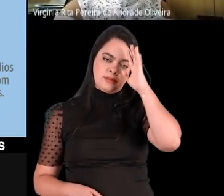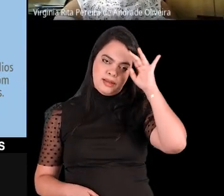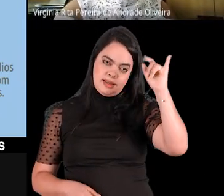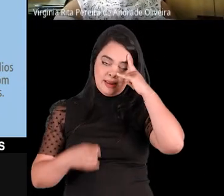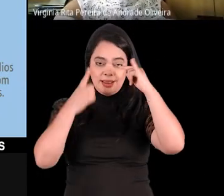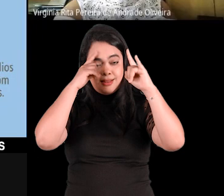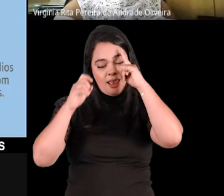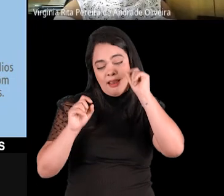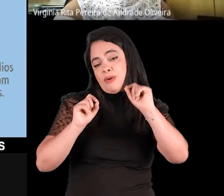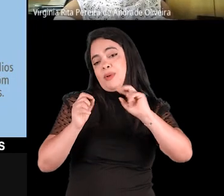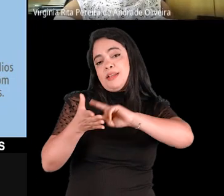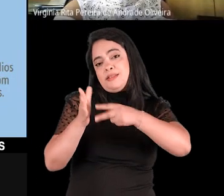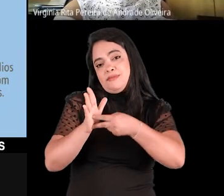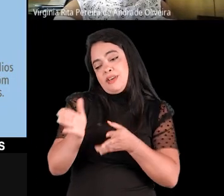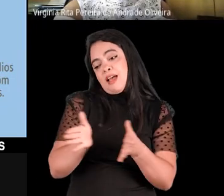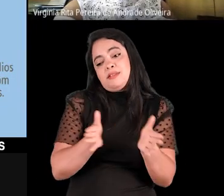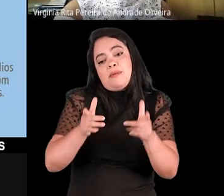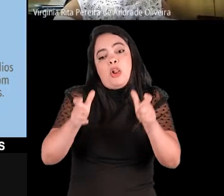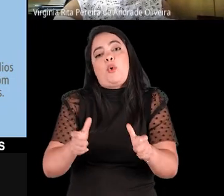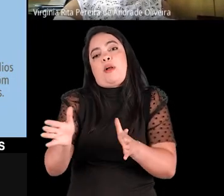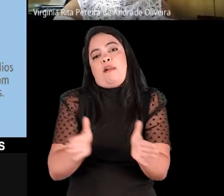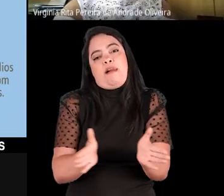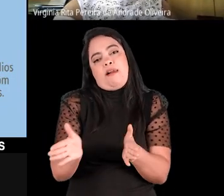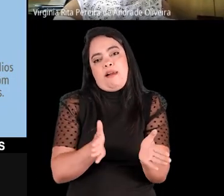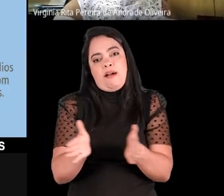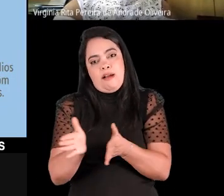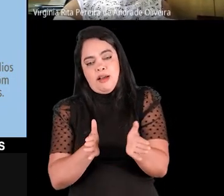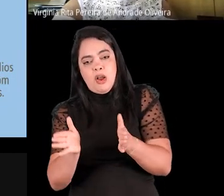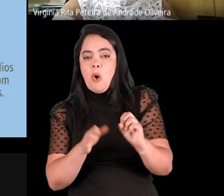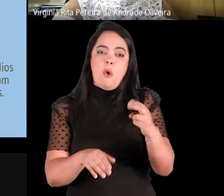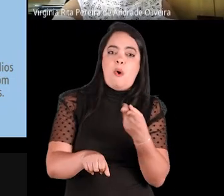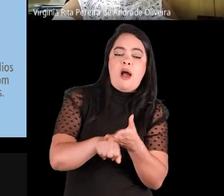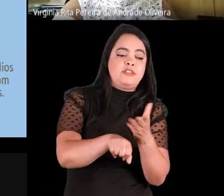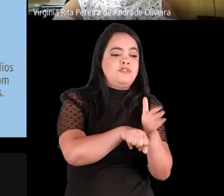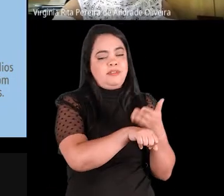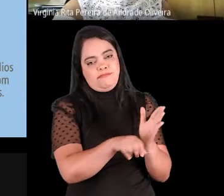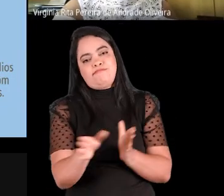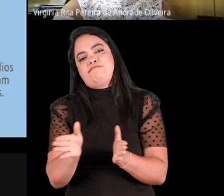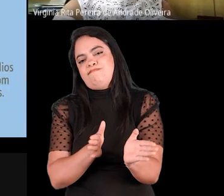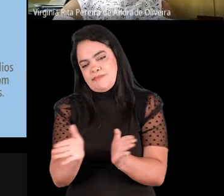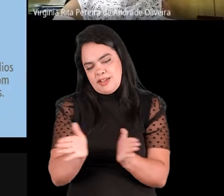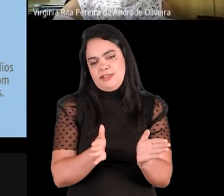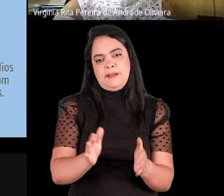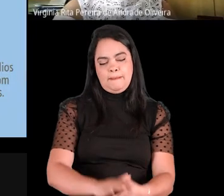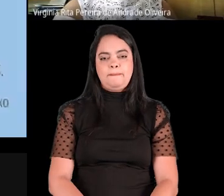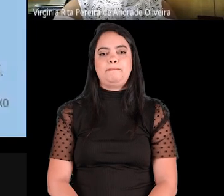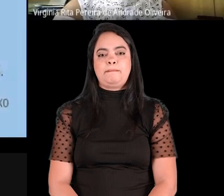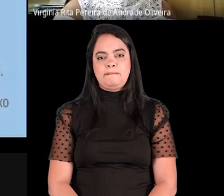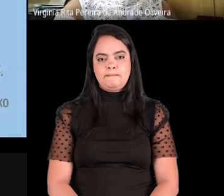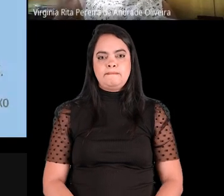ser acessível, do que é tornar um ambiente ou atividades, né, de maneira acessível.